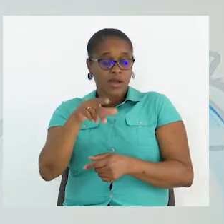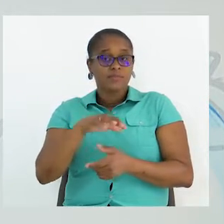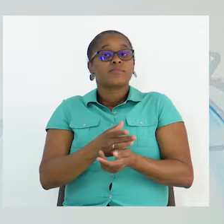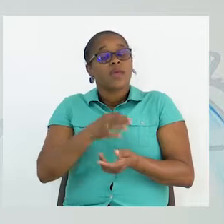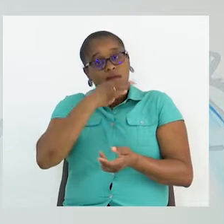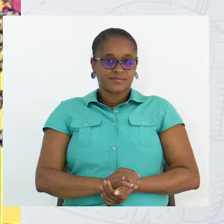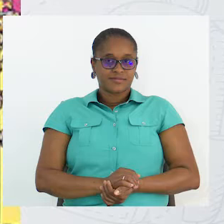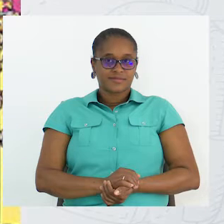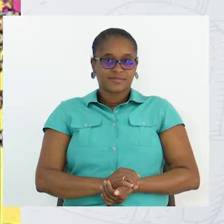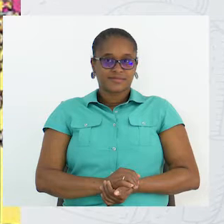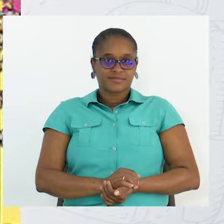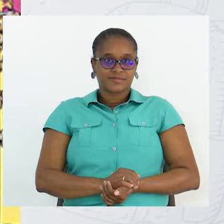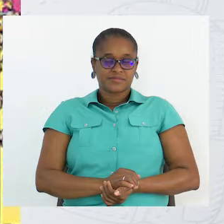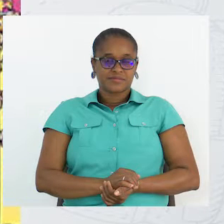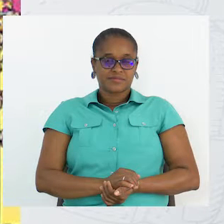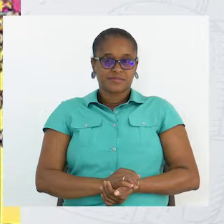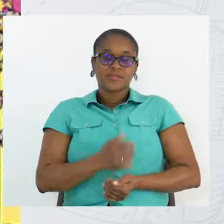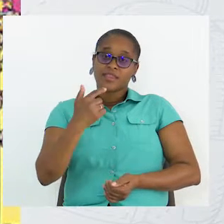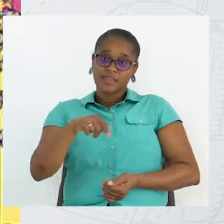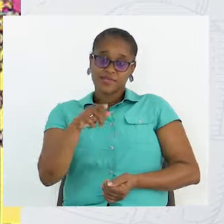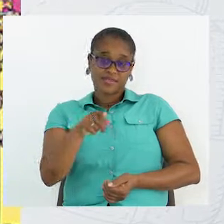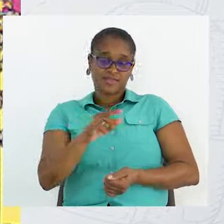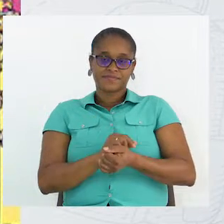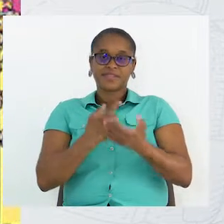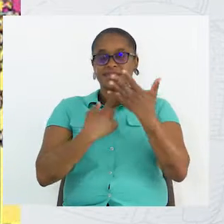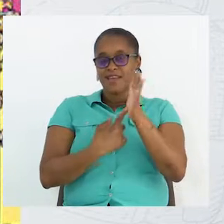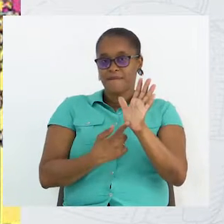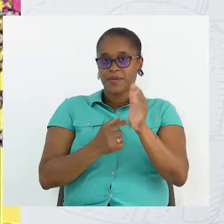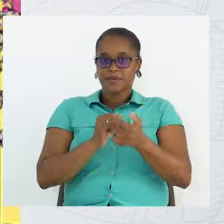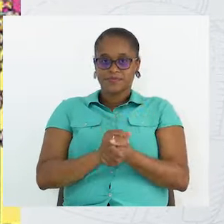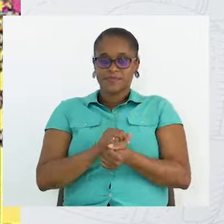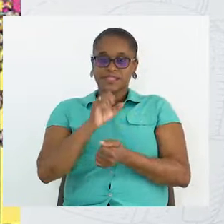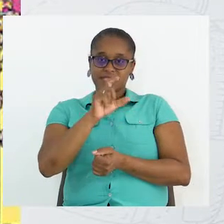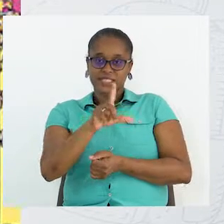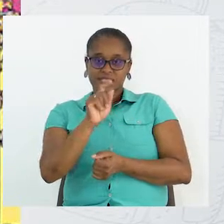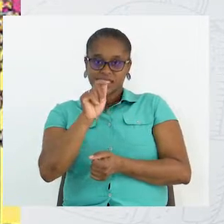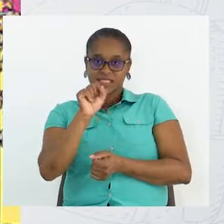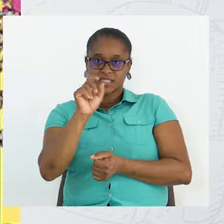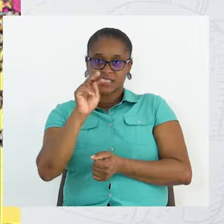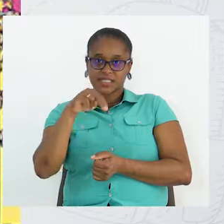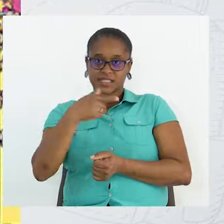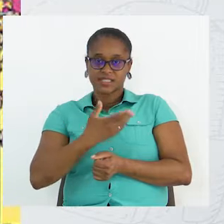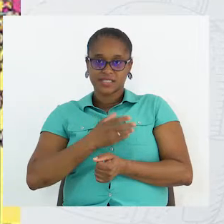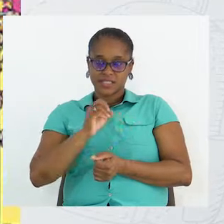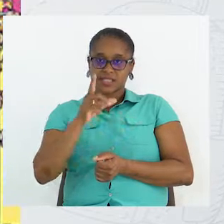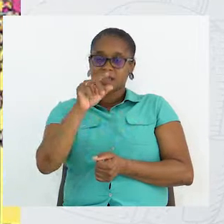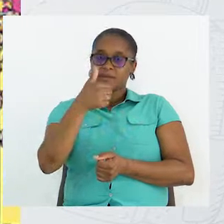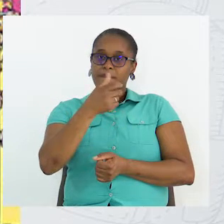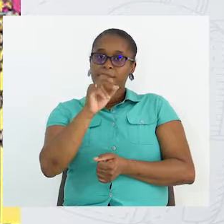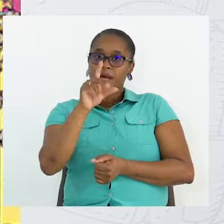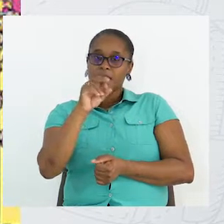discurso direto. Temos aqui exemplo de legenda e também balão de